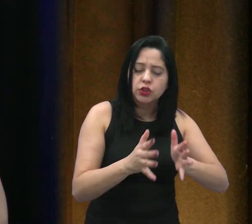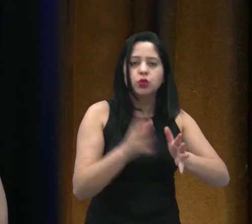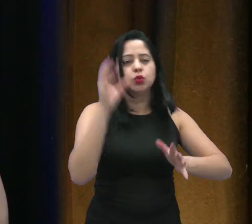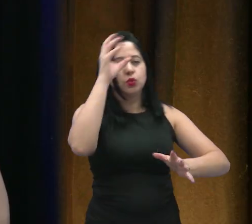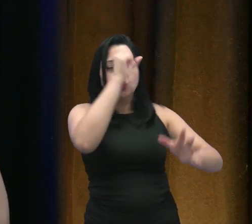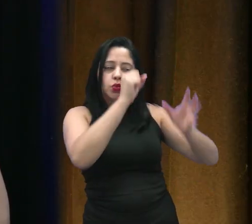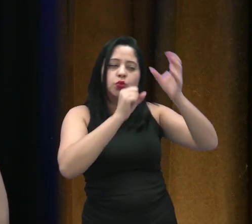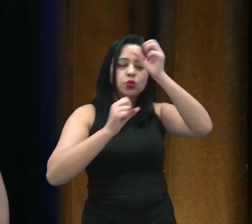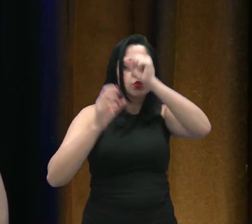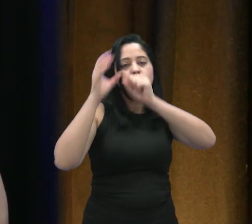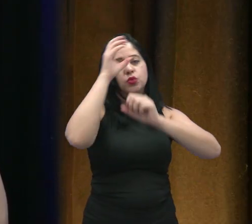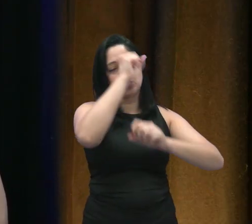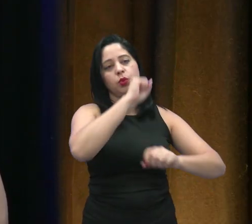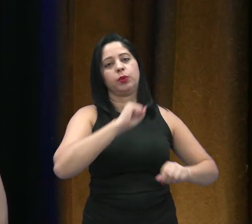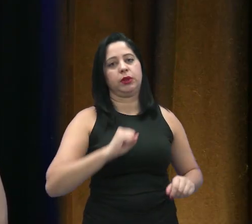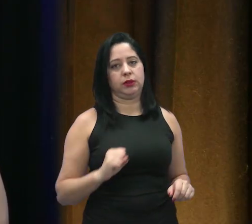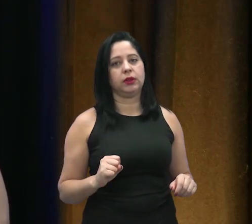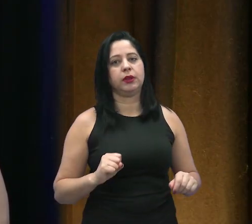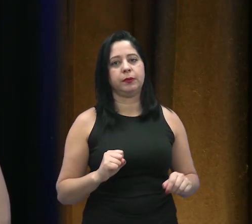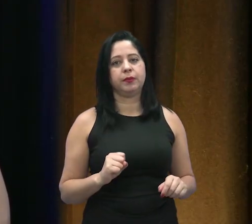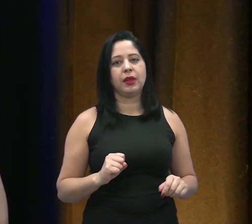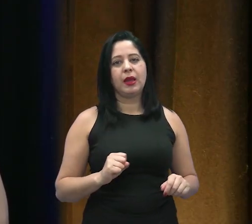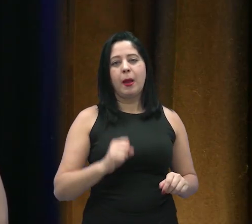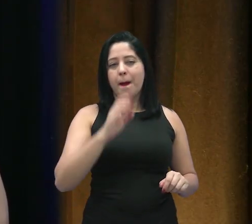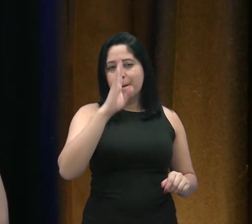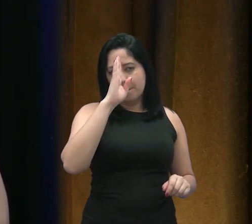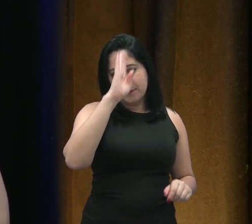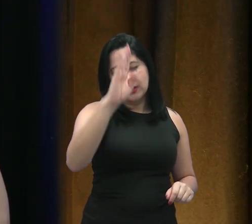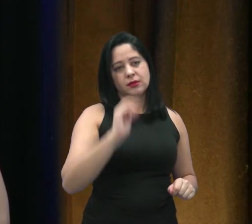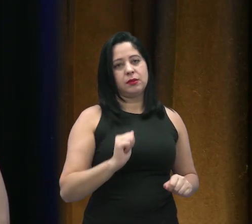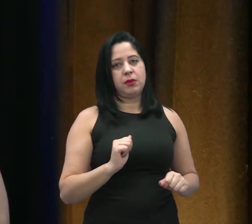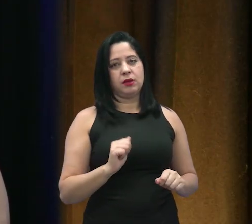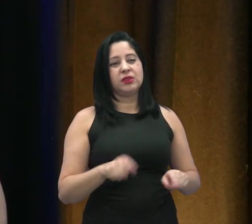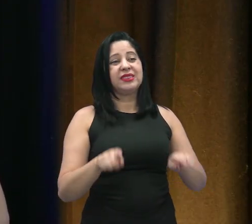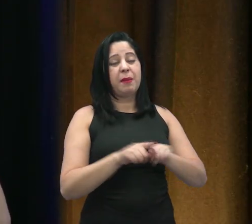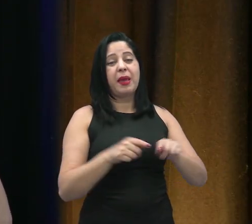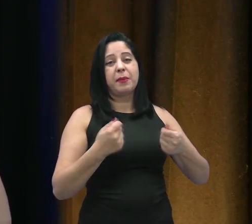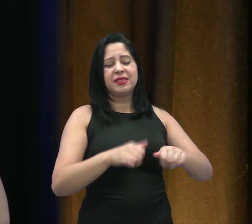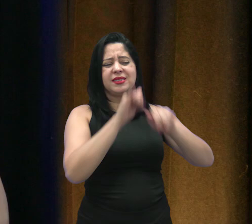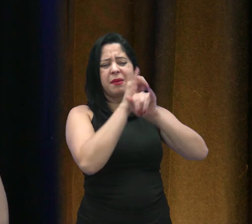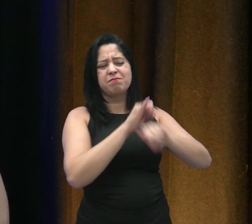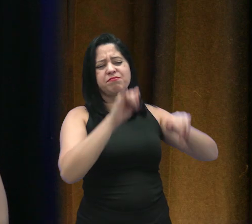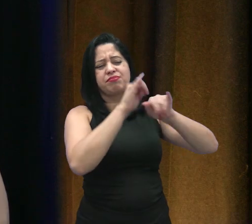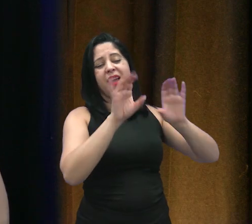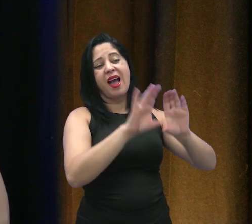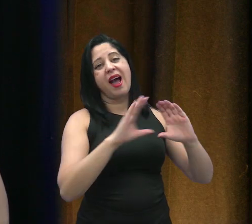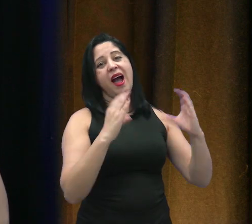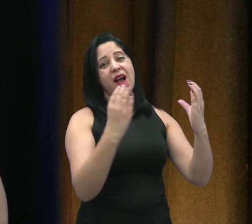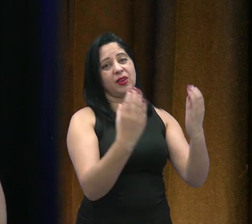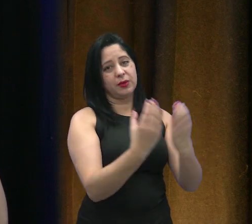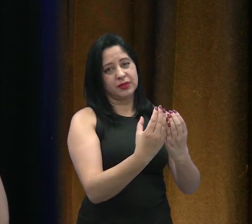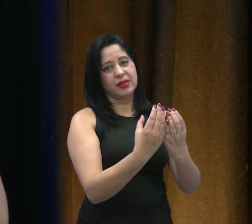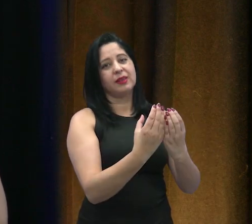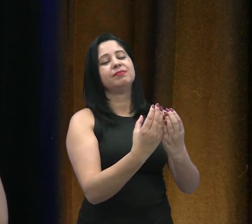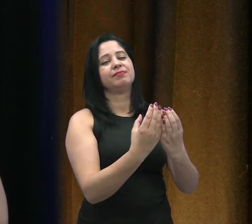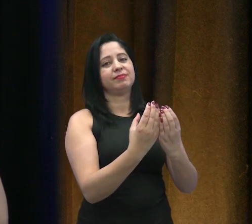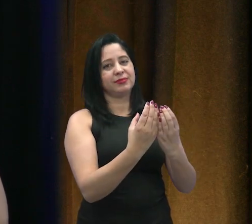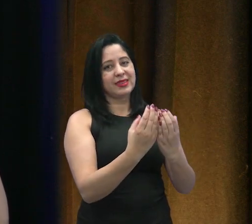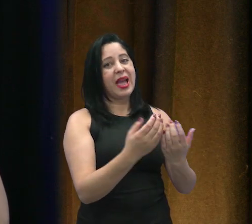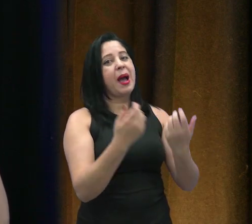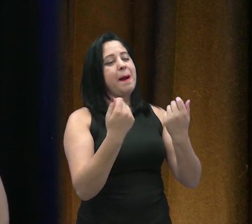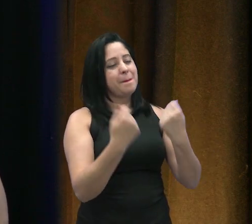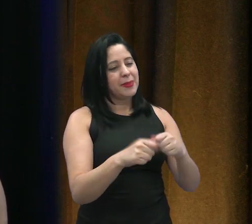aprender sobre, então é muito importante. E principalmente é o trabalho na comunidade. Porque a gente precisa mudar